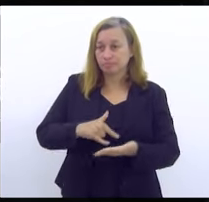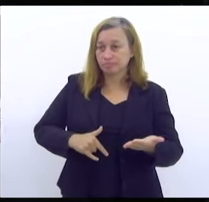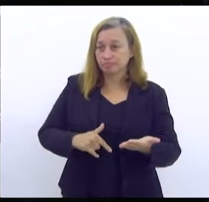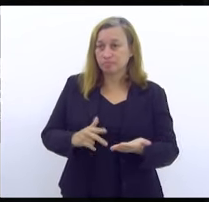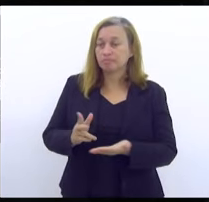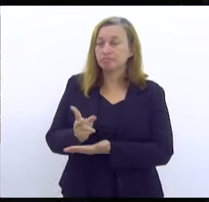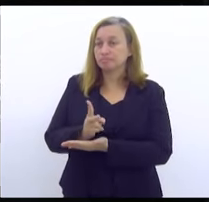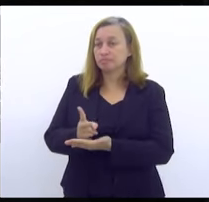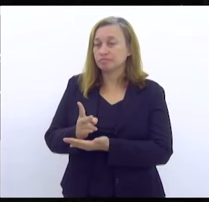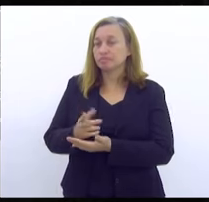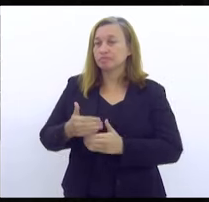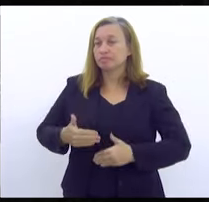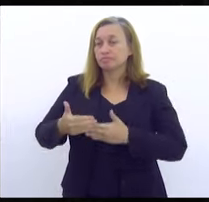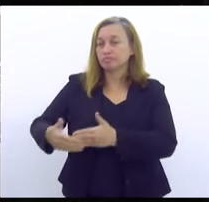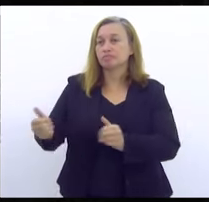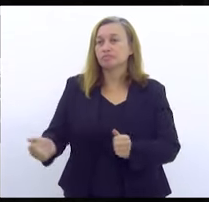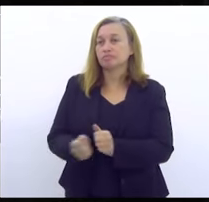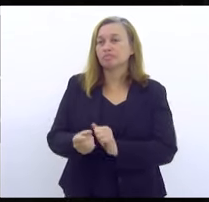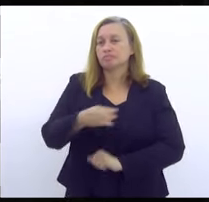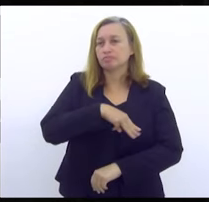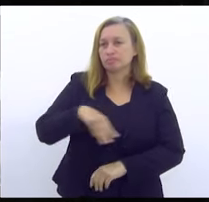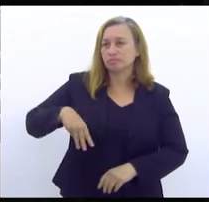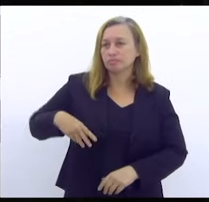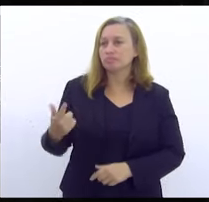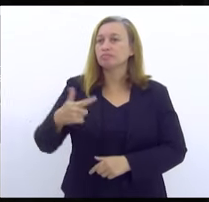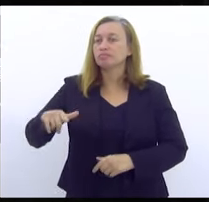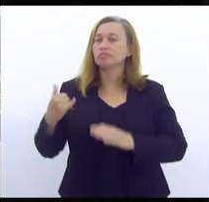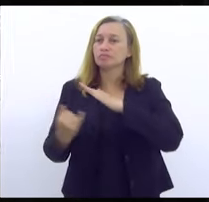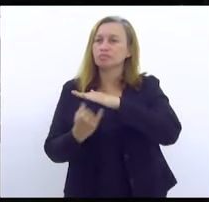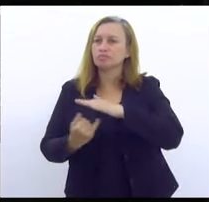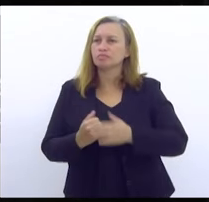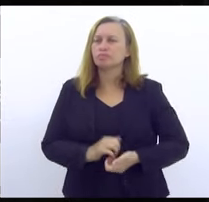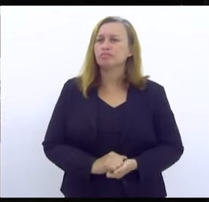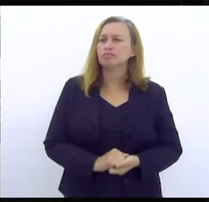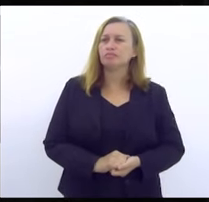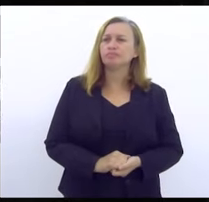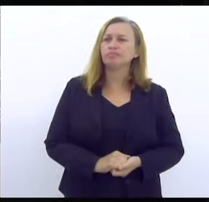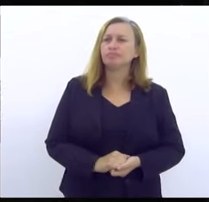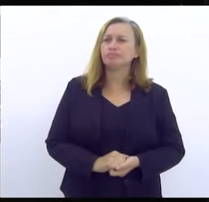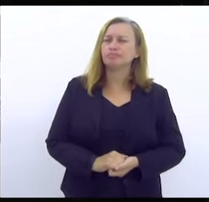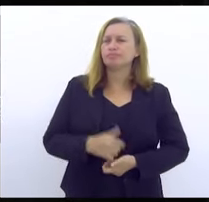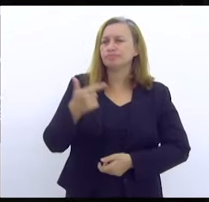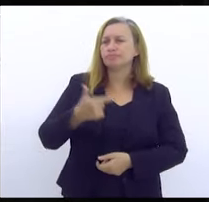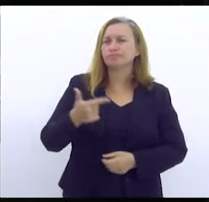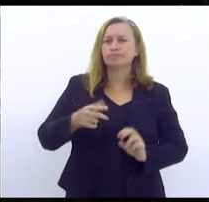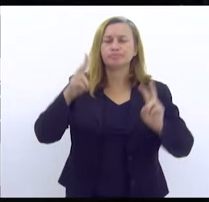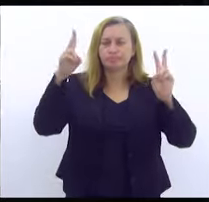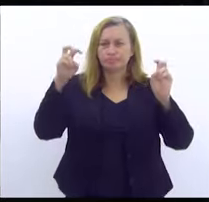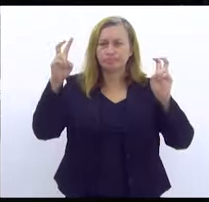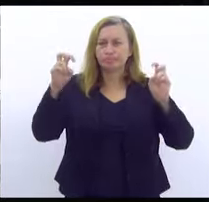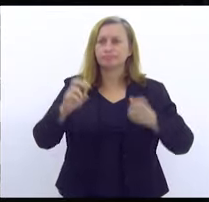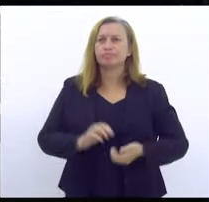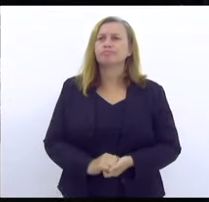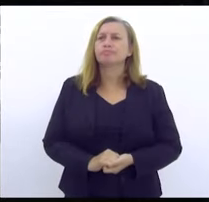estaremos avançando junto ao Ministério Público e outras instituições. O segundo tema que vem,